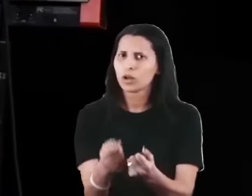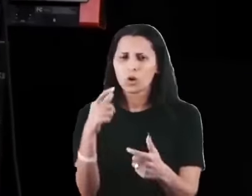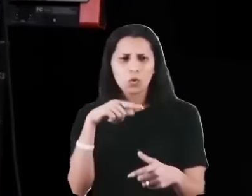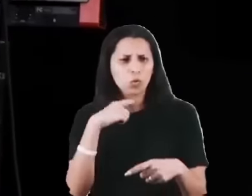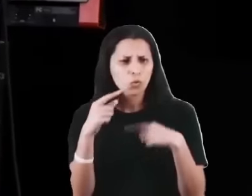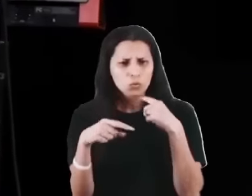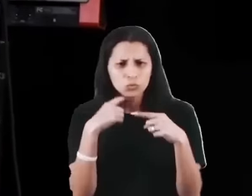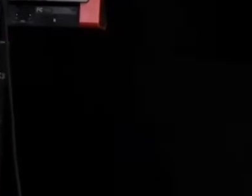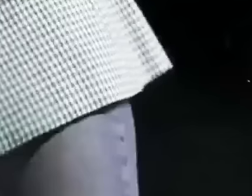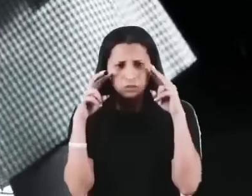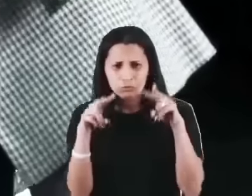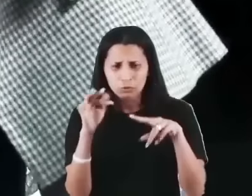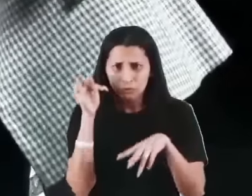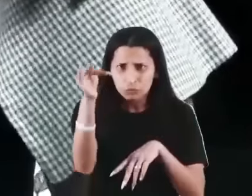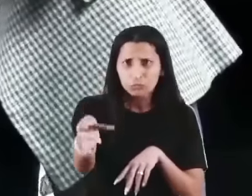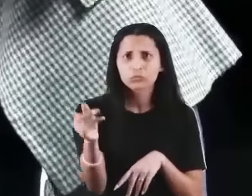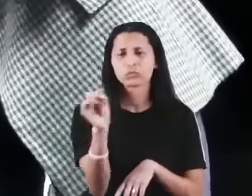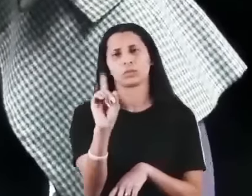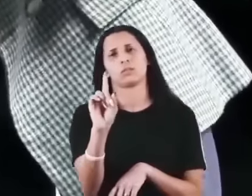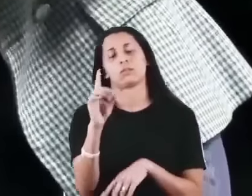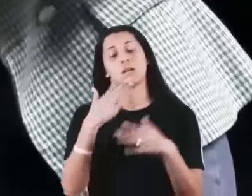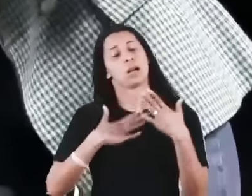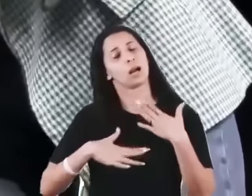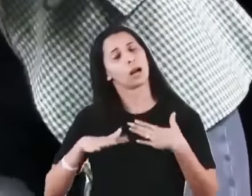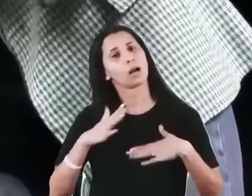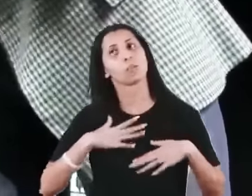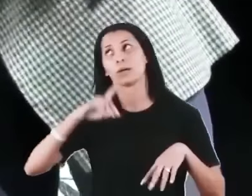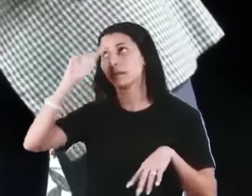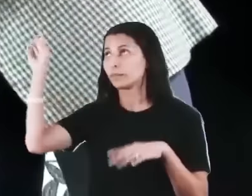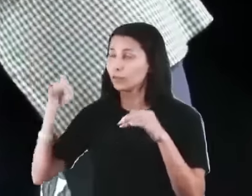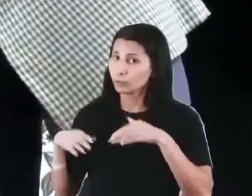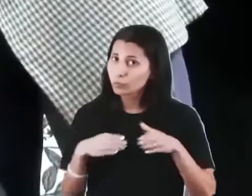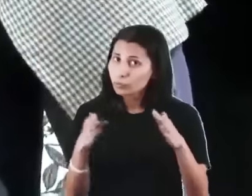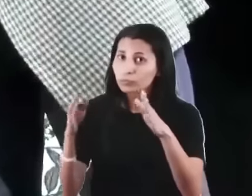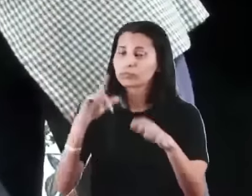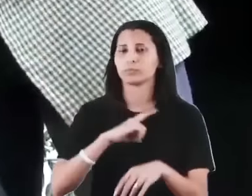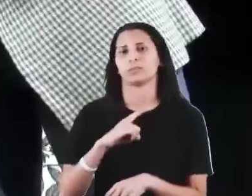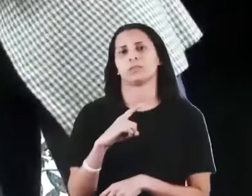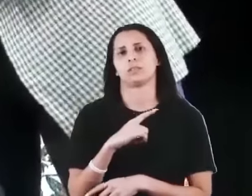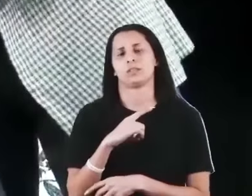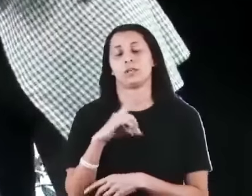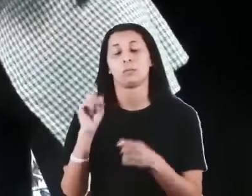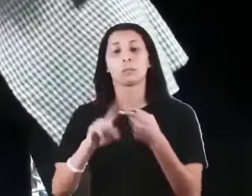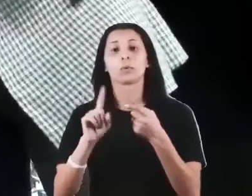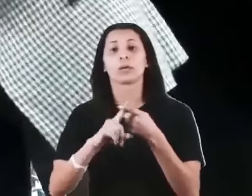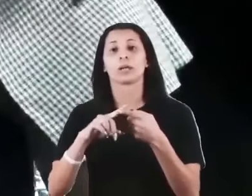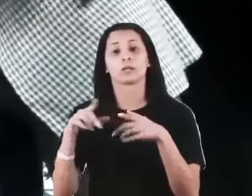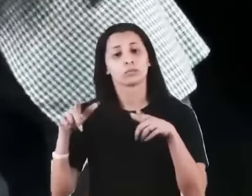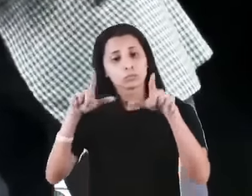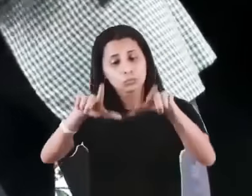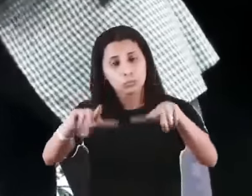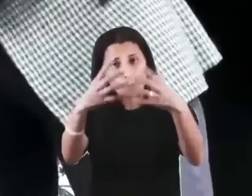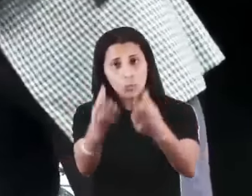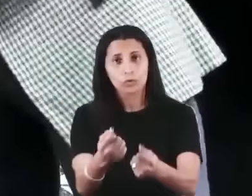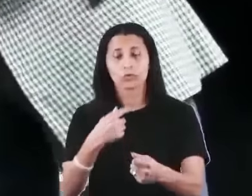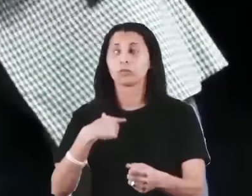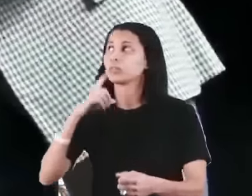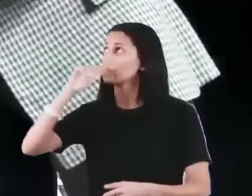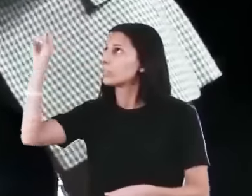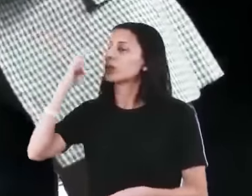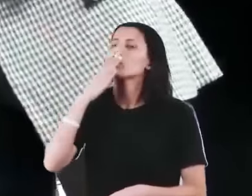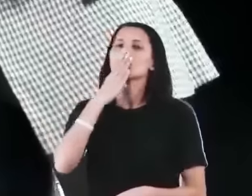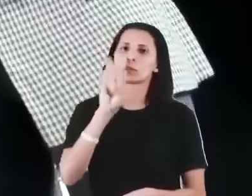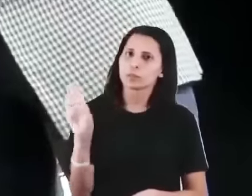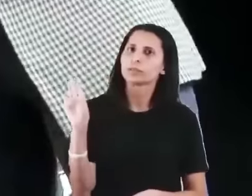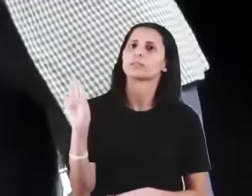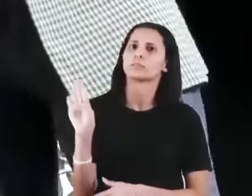fica calma eu tenho destino para você porque no deserto eu fiz um juramento para você é e eu